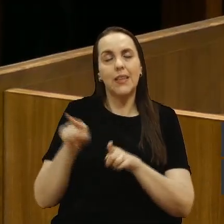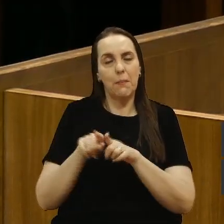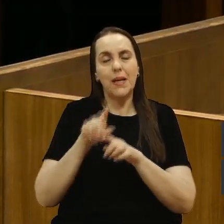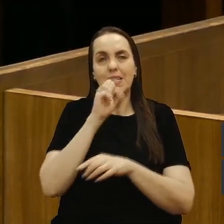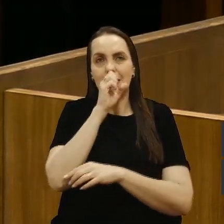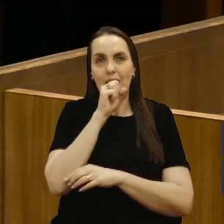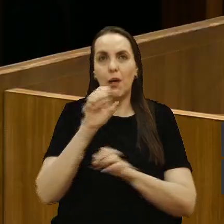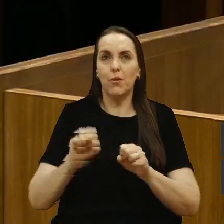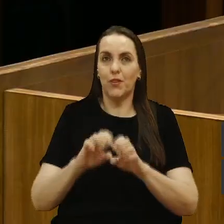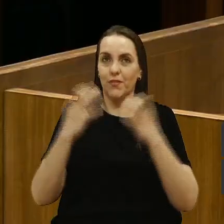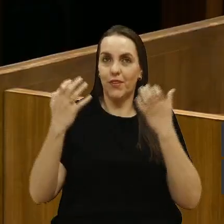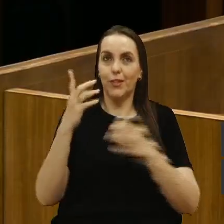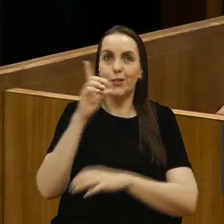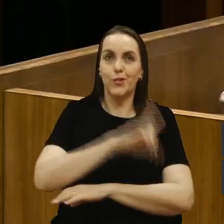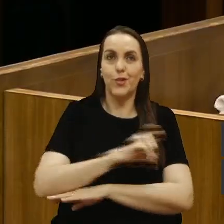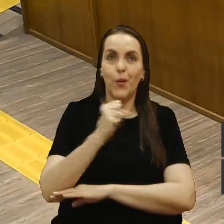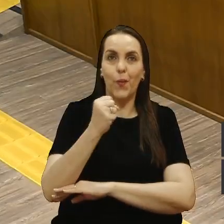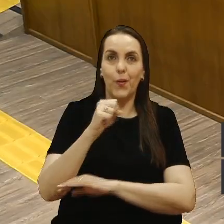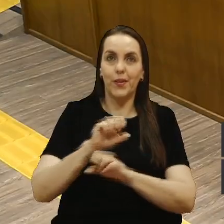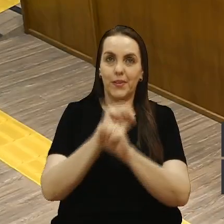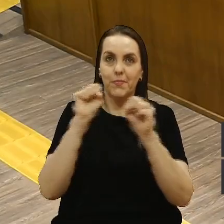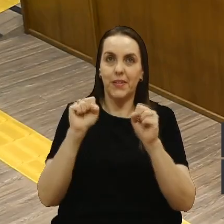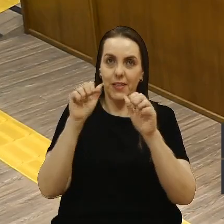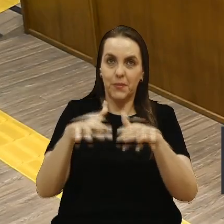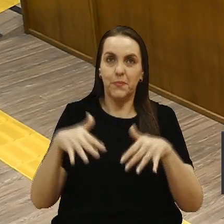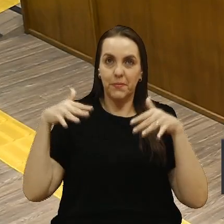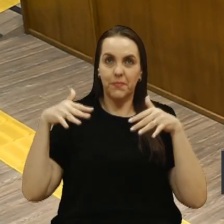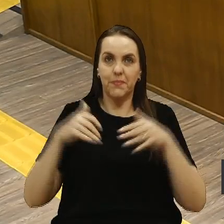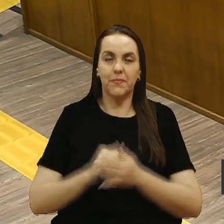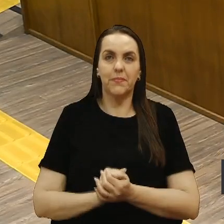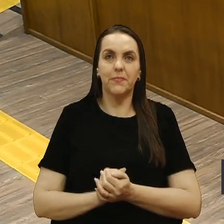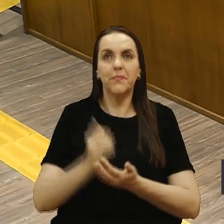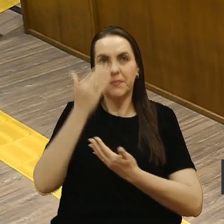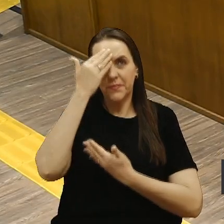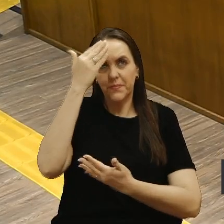8, pela manhã, neste plenário. Obrigado, vereadora Marisol